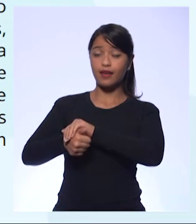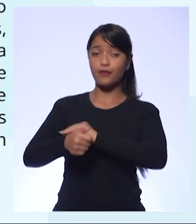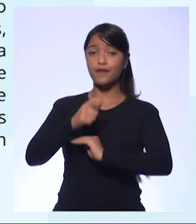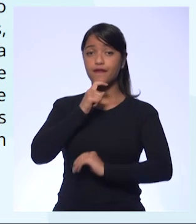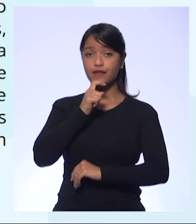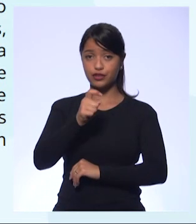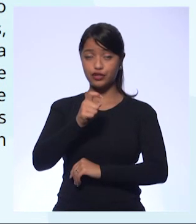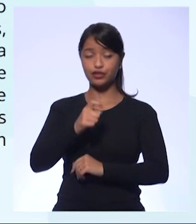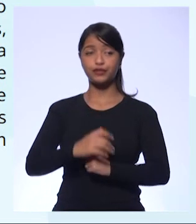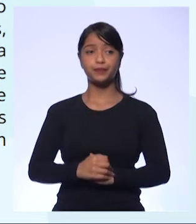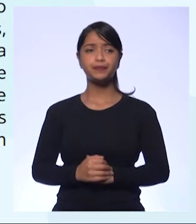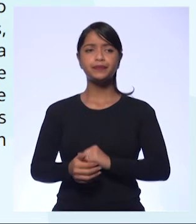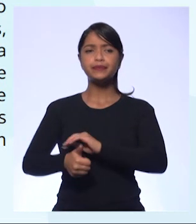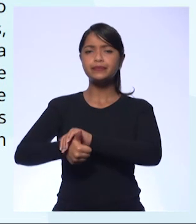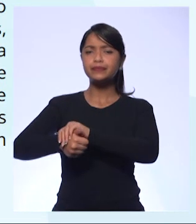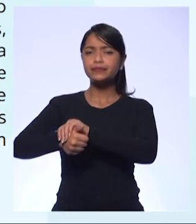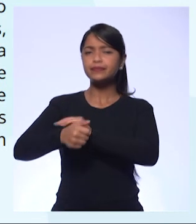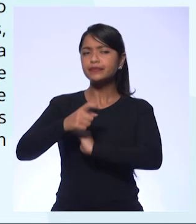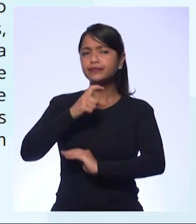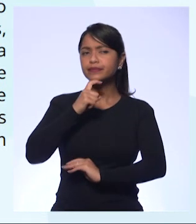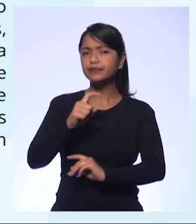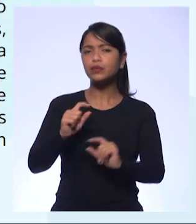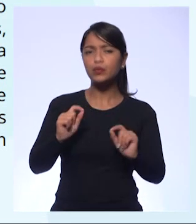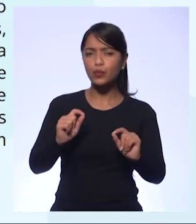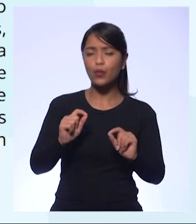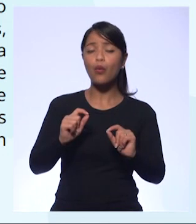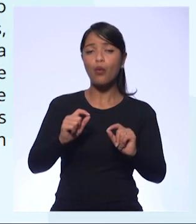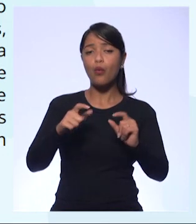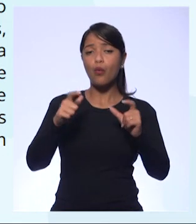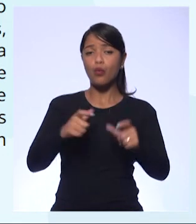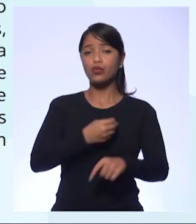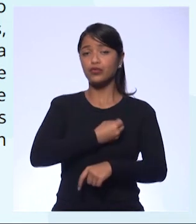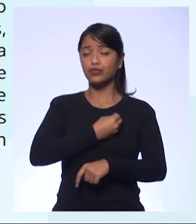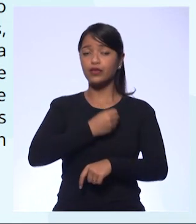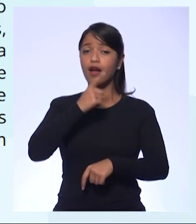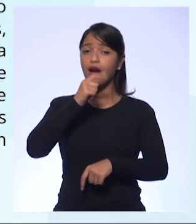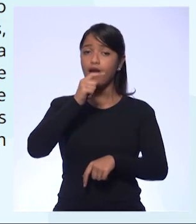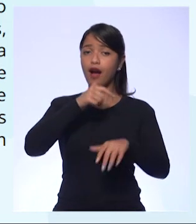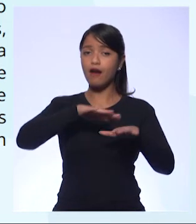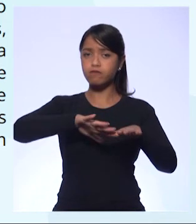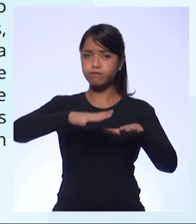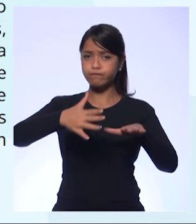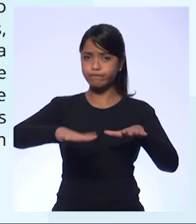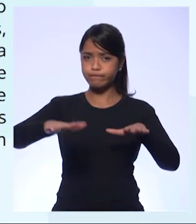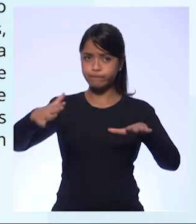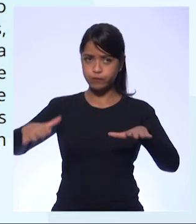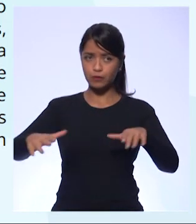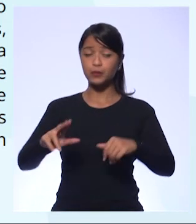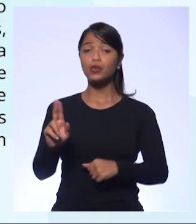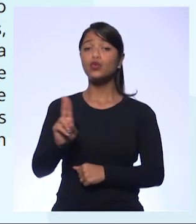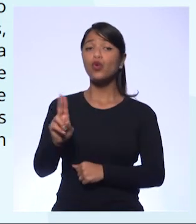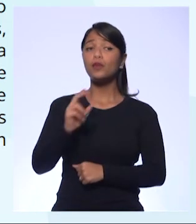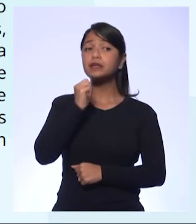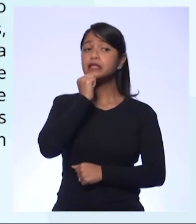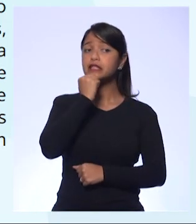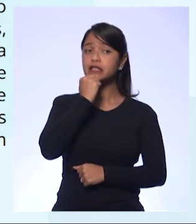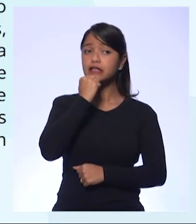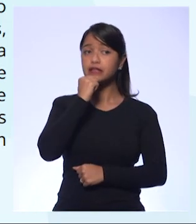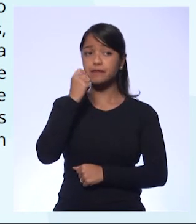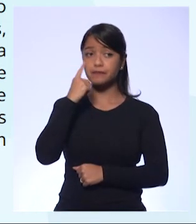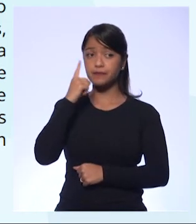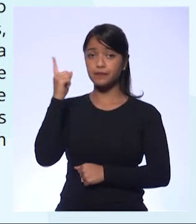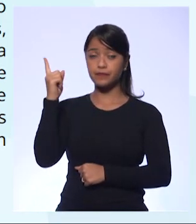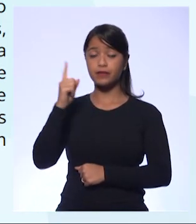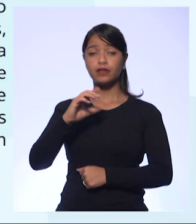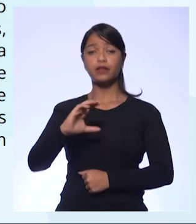A tartaruga verde é uma tartaruga marinha cujo nome científico vou tentar, hein, Mônica?